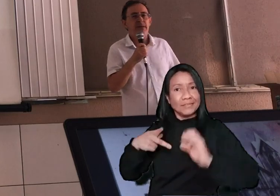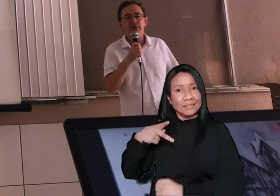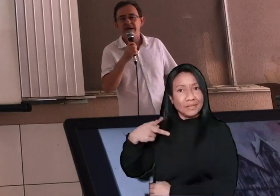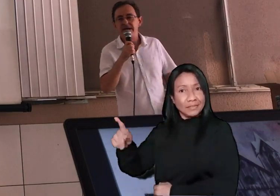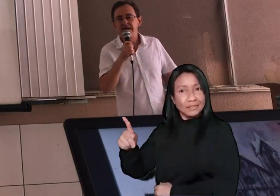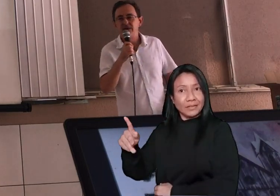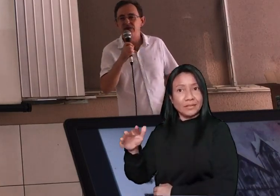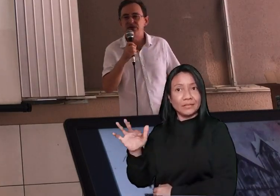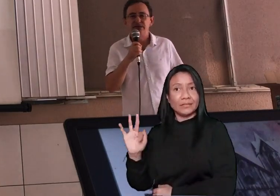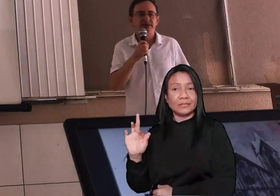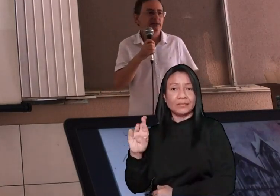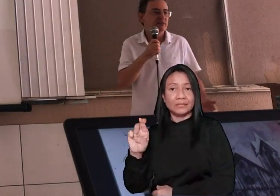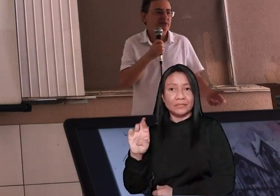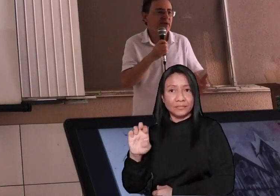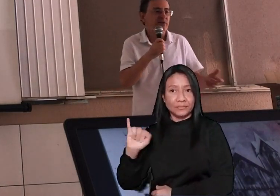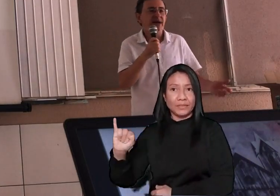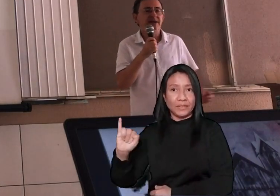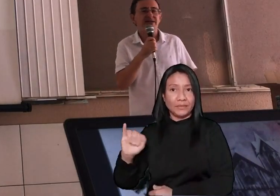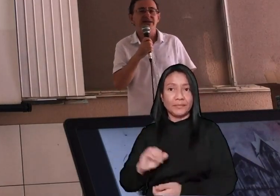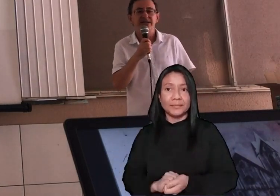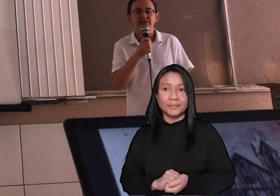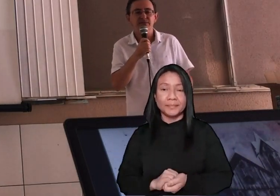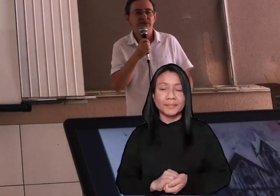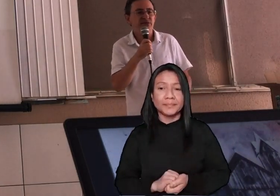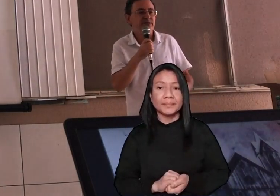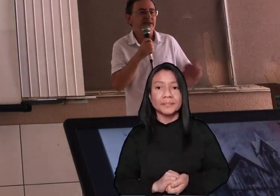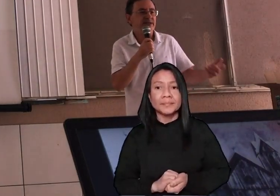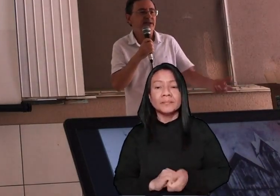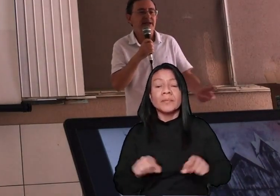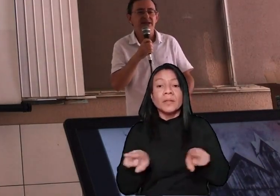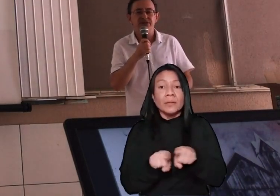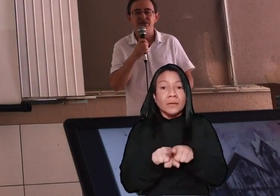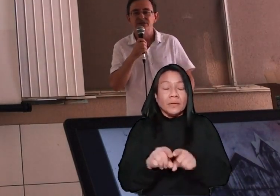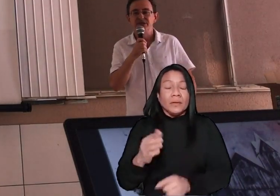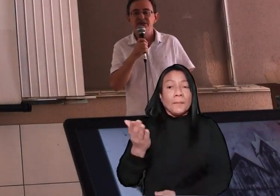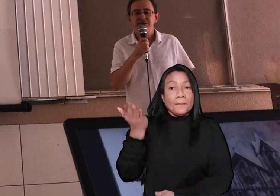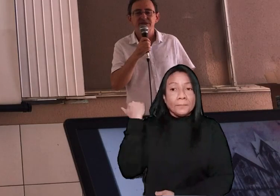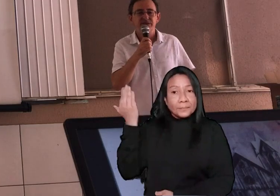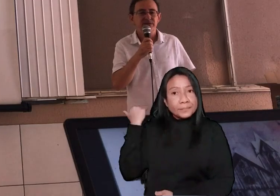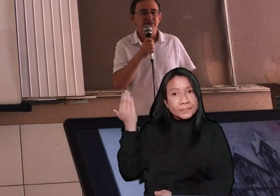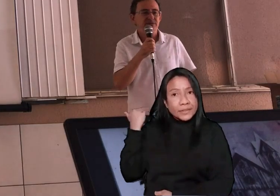Pessoal, na época, hoje nós temos os celulares aí, o pessoal tem internet